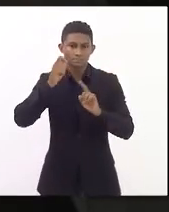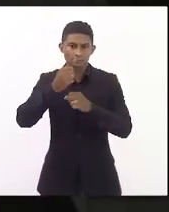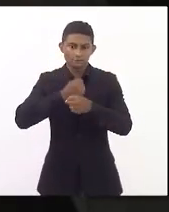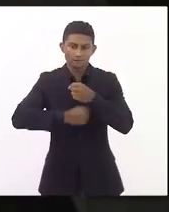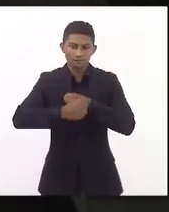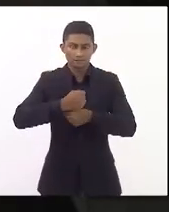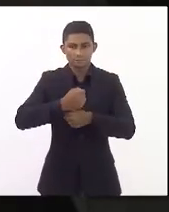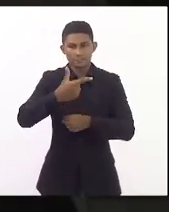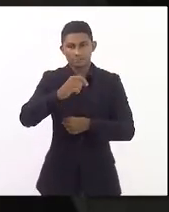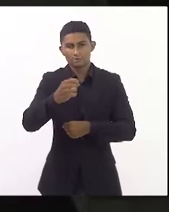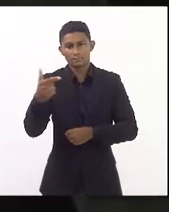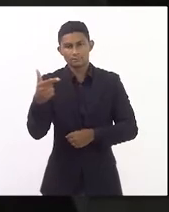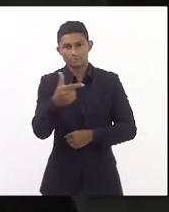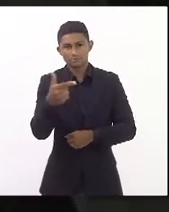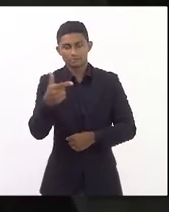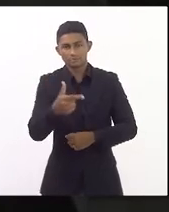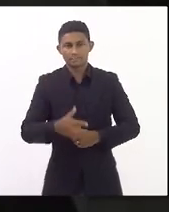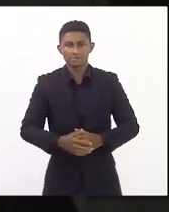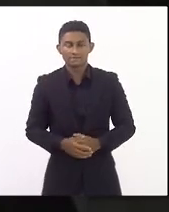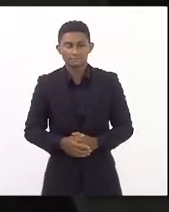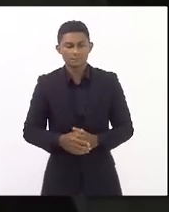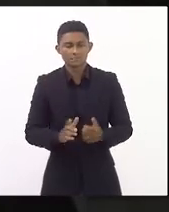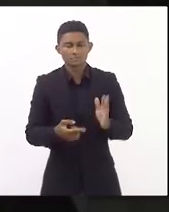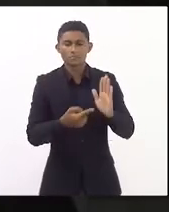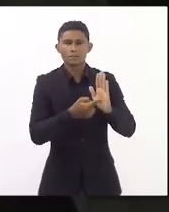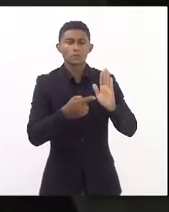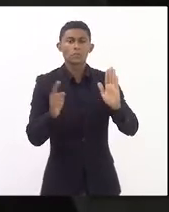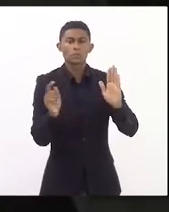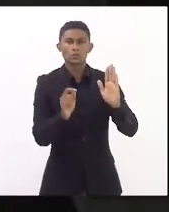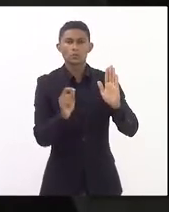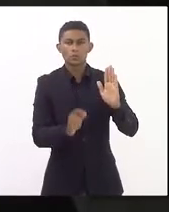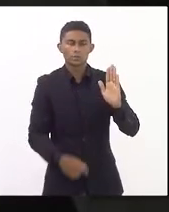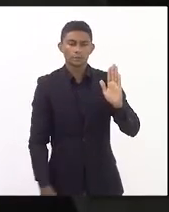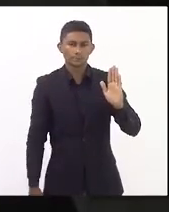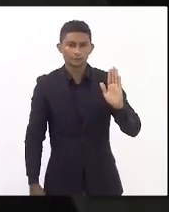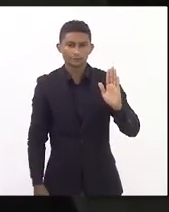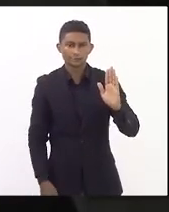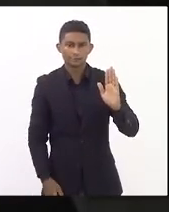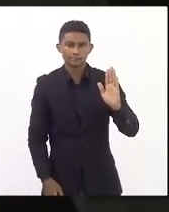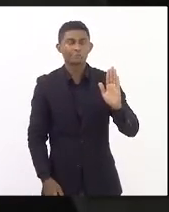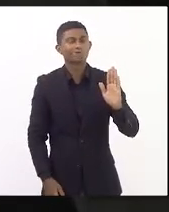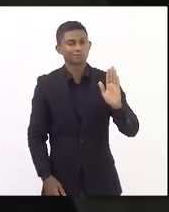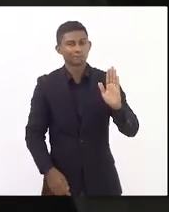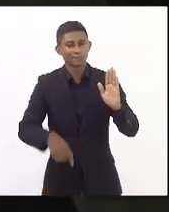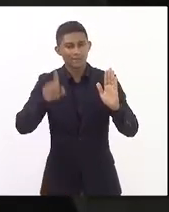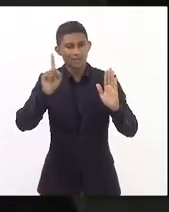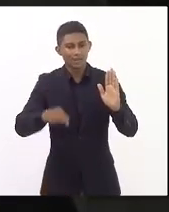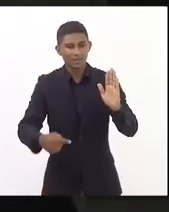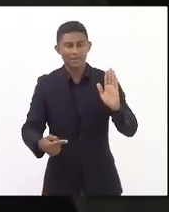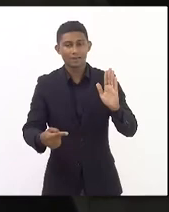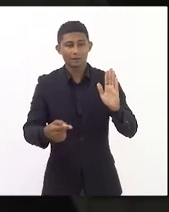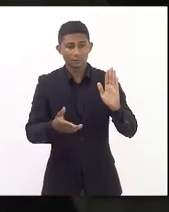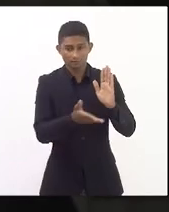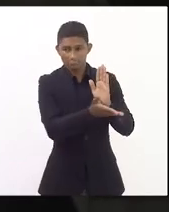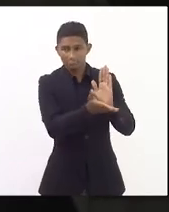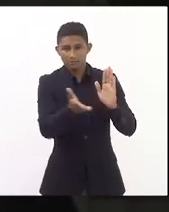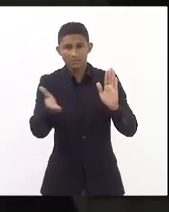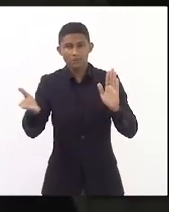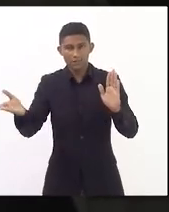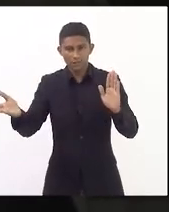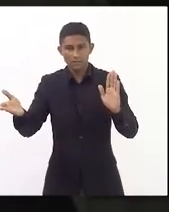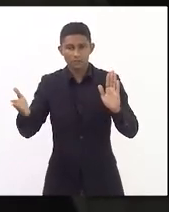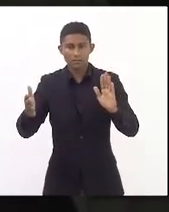de 2022, né, que tratou exatamente de ajustes no plano de cargos